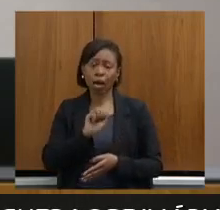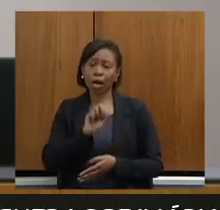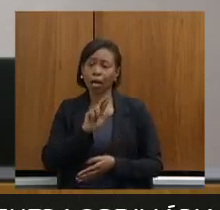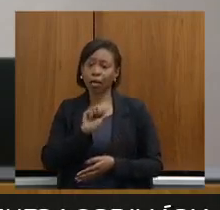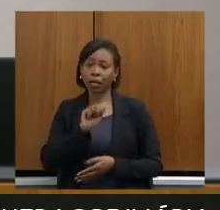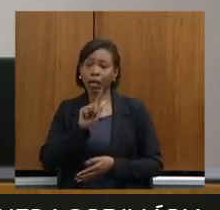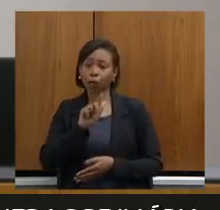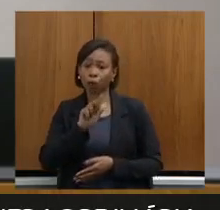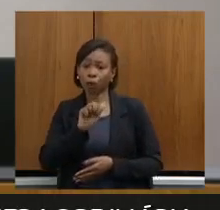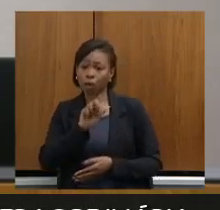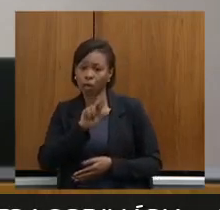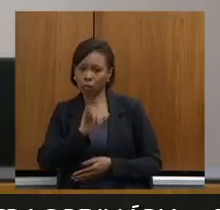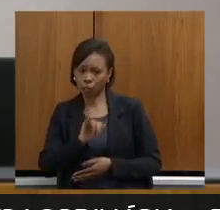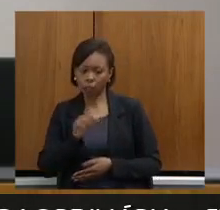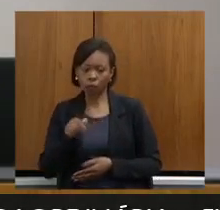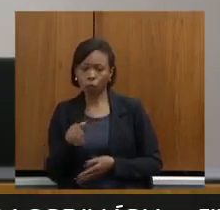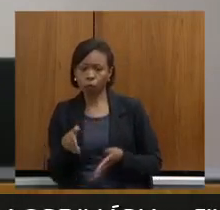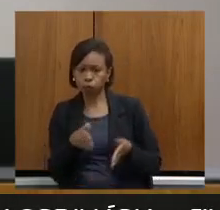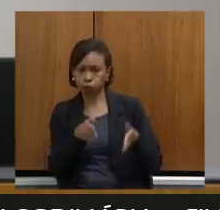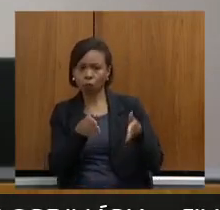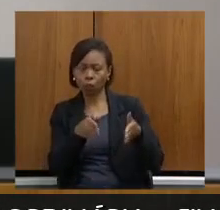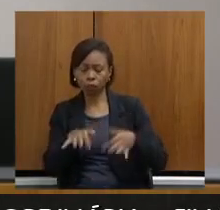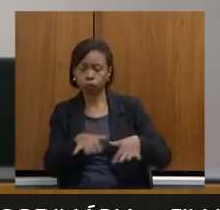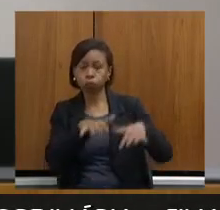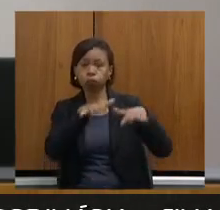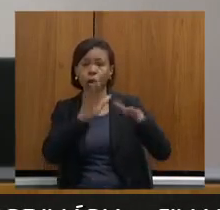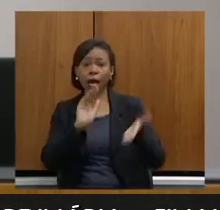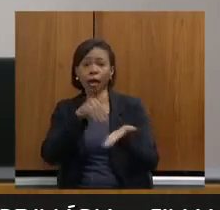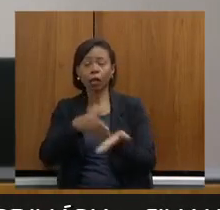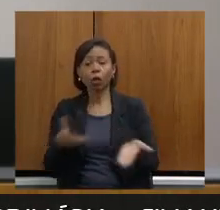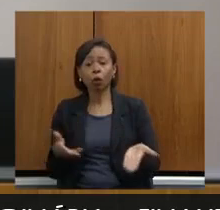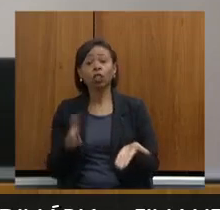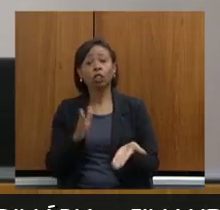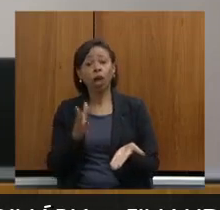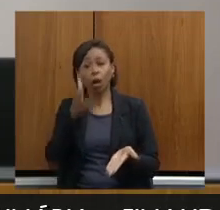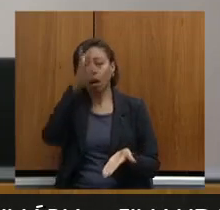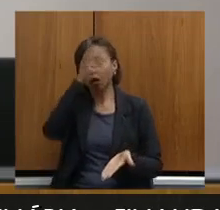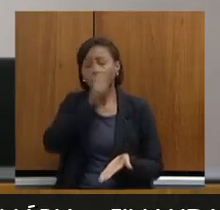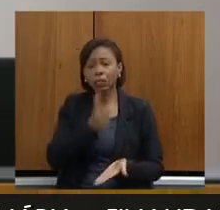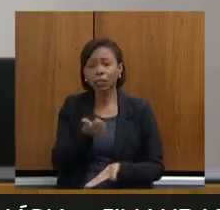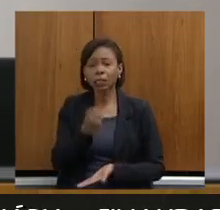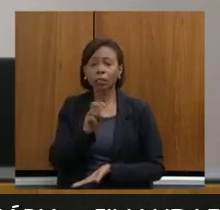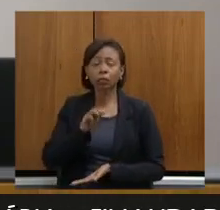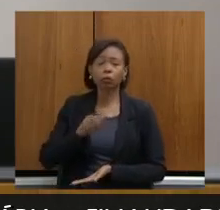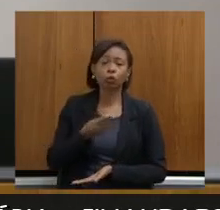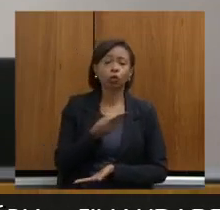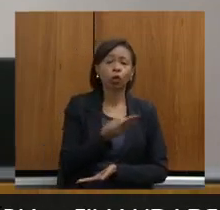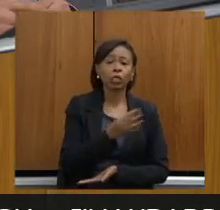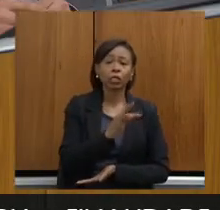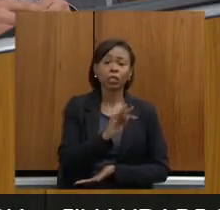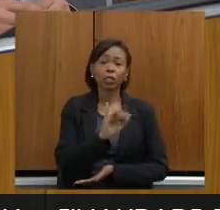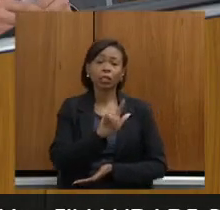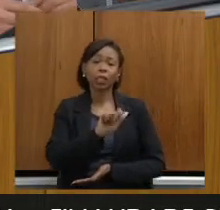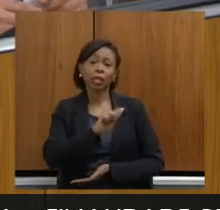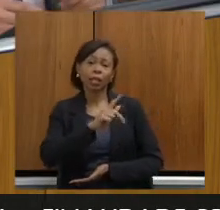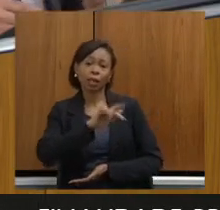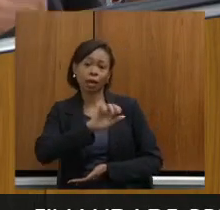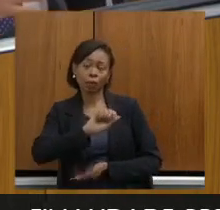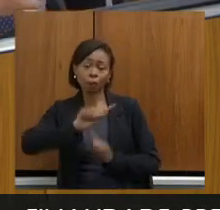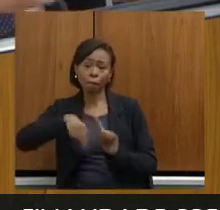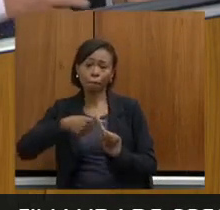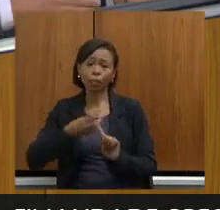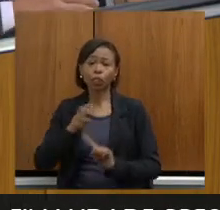ficou está até hoje porque ali Nós salvamos 15 milhões de tilápias e mais cinco milhões de peixes nativos